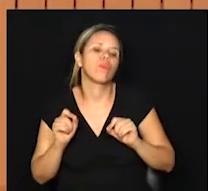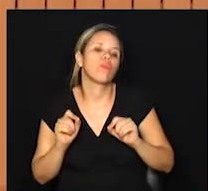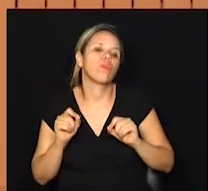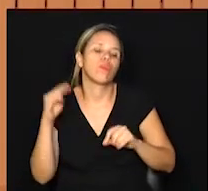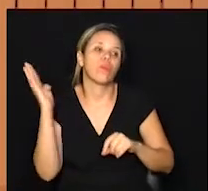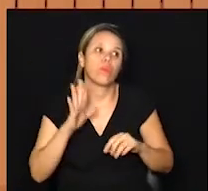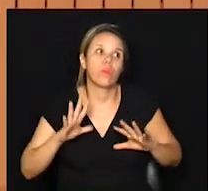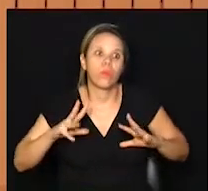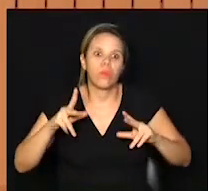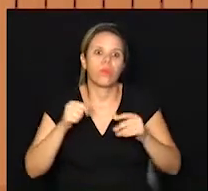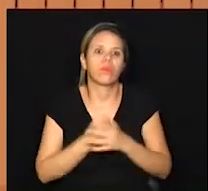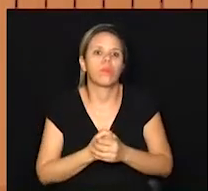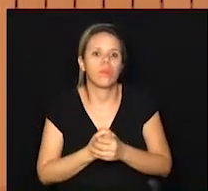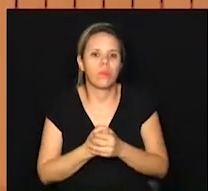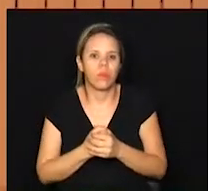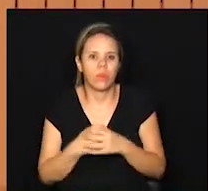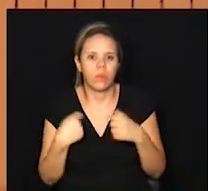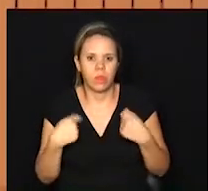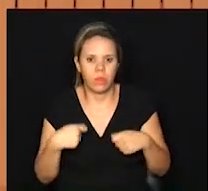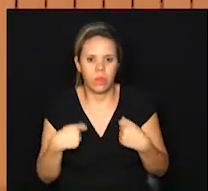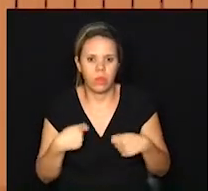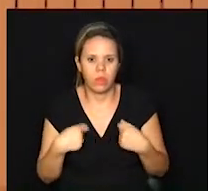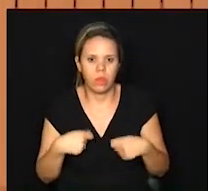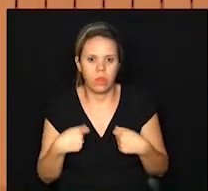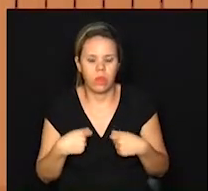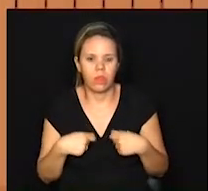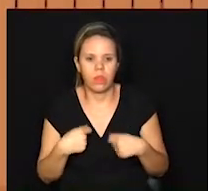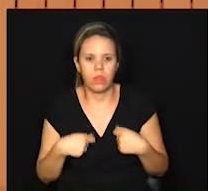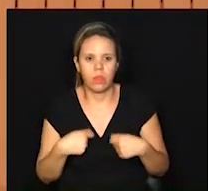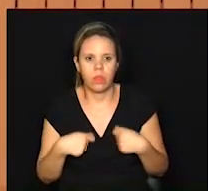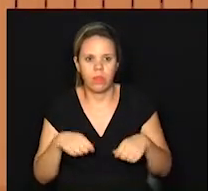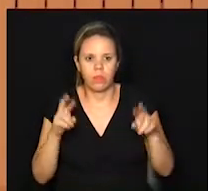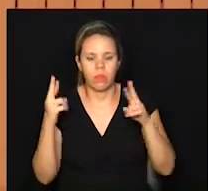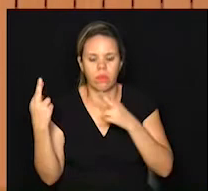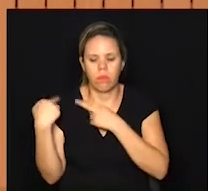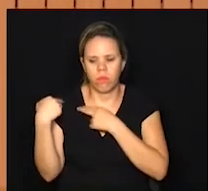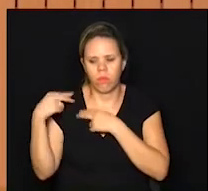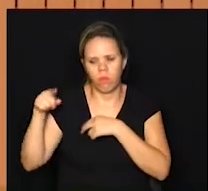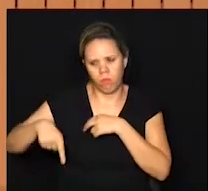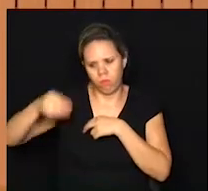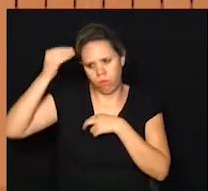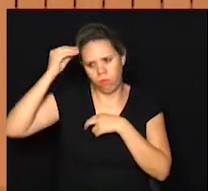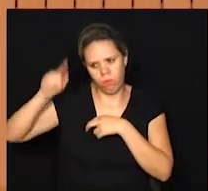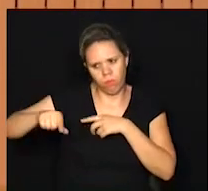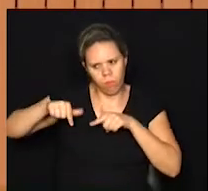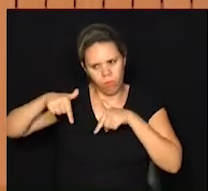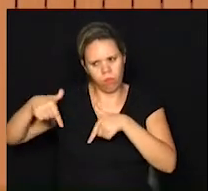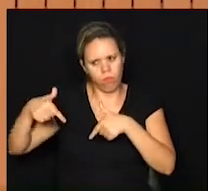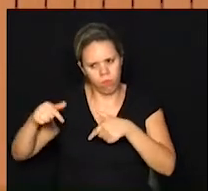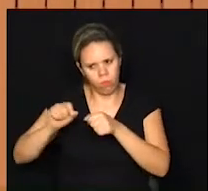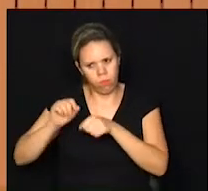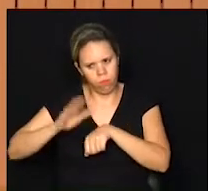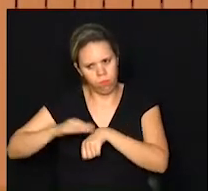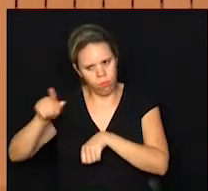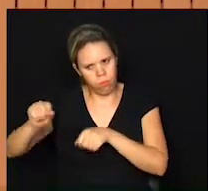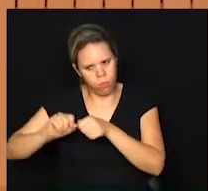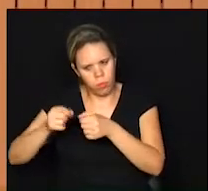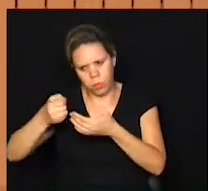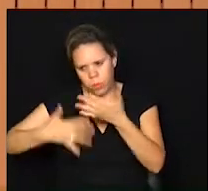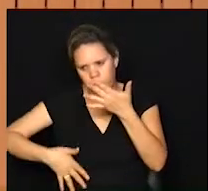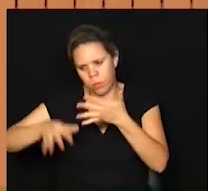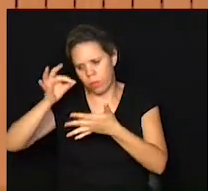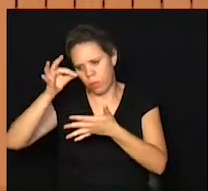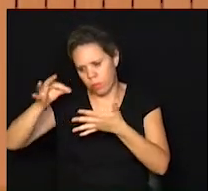Brasil inteiro, então ela precisa ser responsabilizada pelos atos que estão sendo relatados, que têm